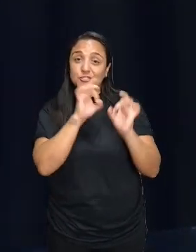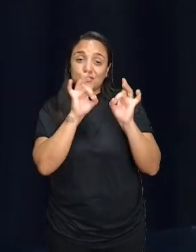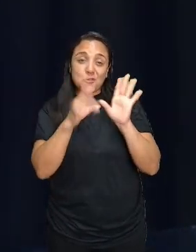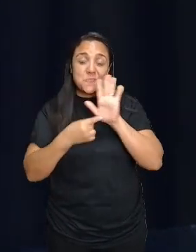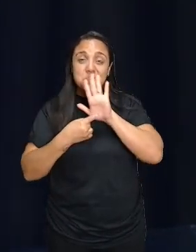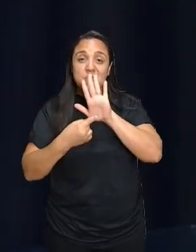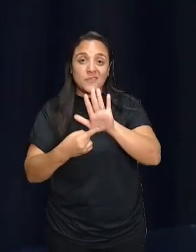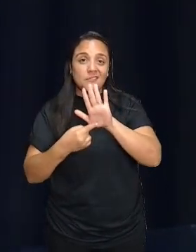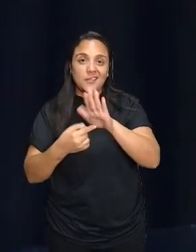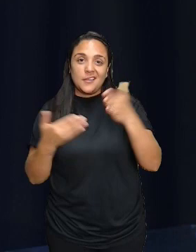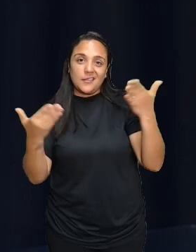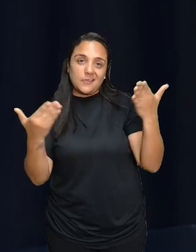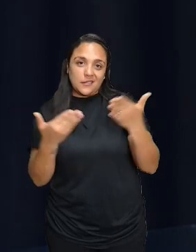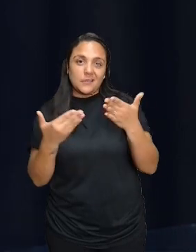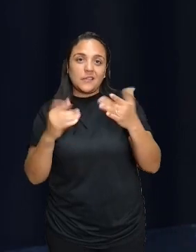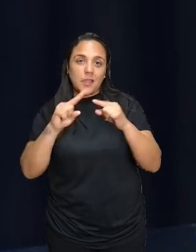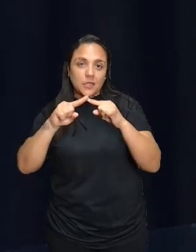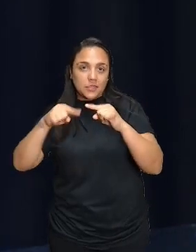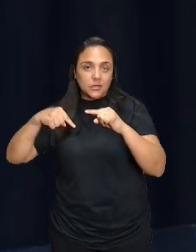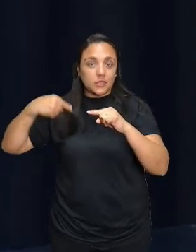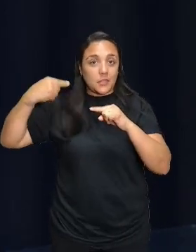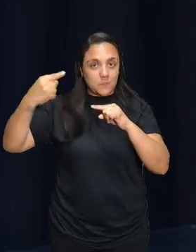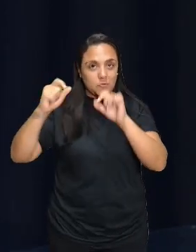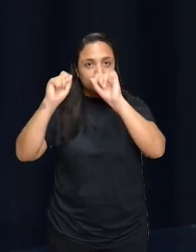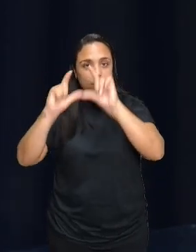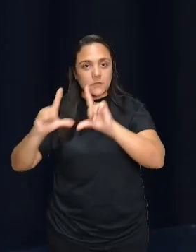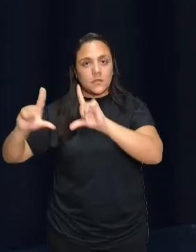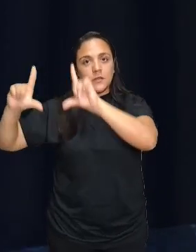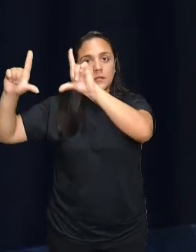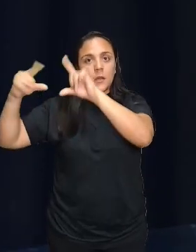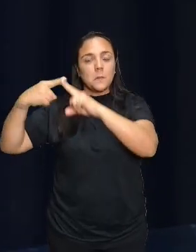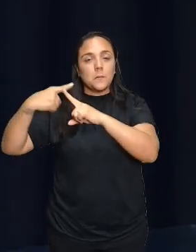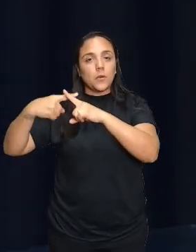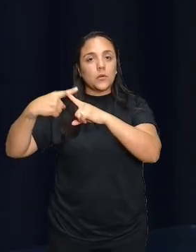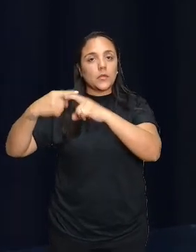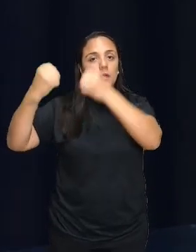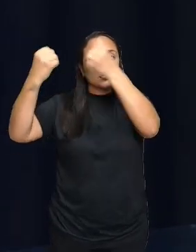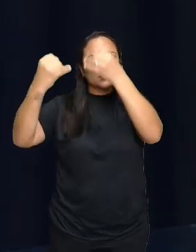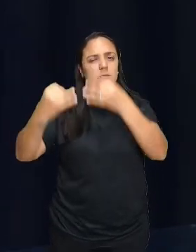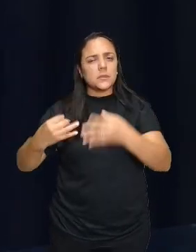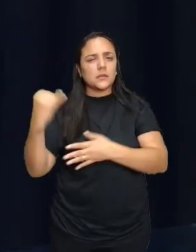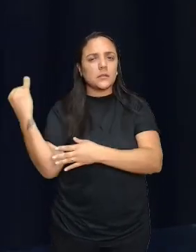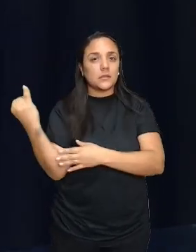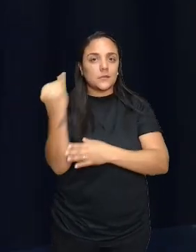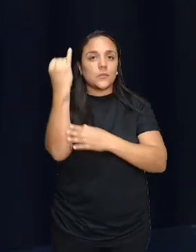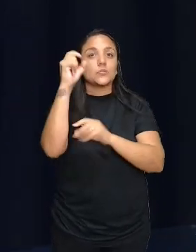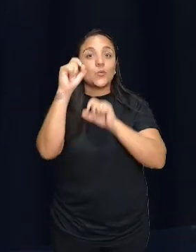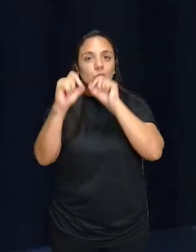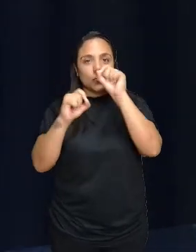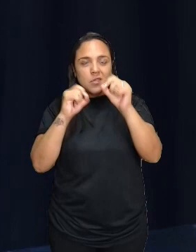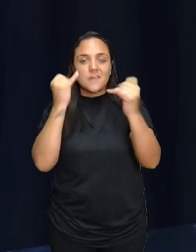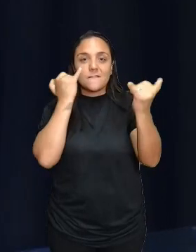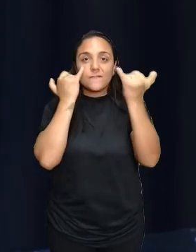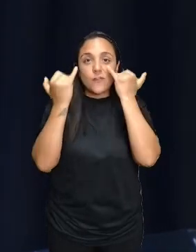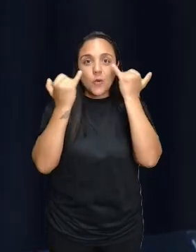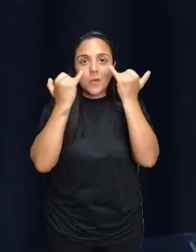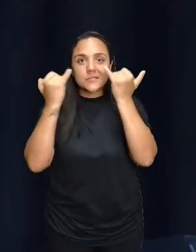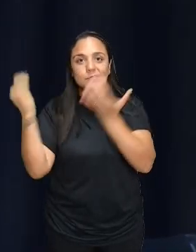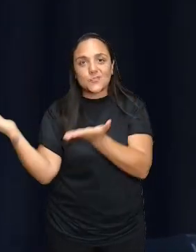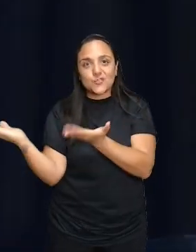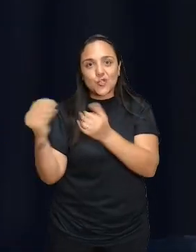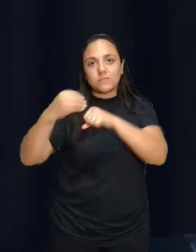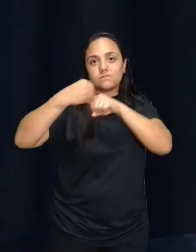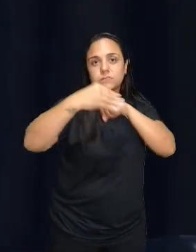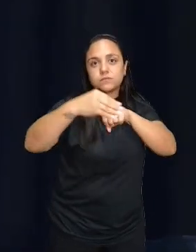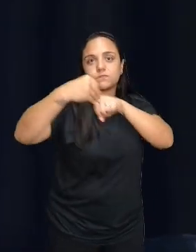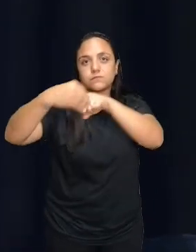gente ser depois do painel anterior, porque eles estavam falando da importância de levar dados para jovens e para professores.